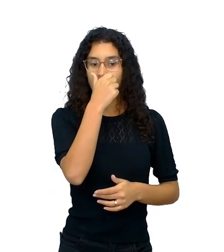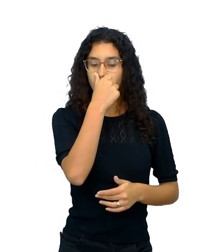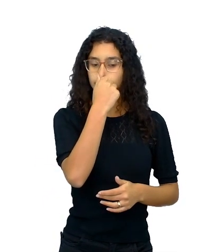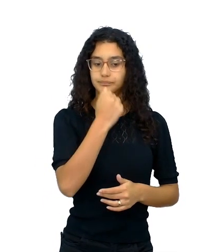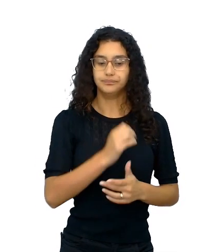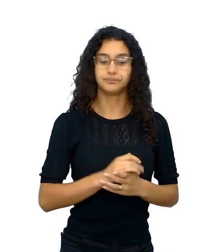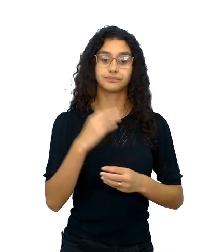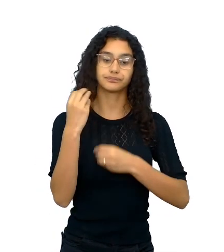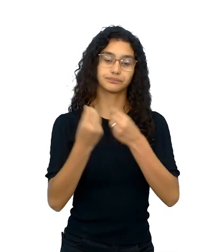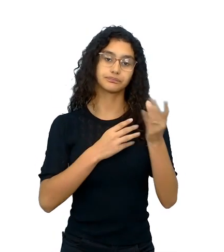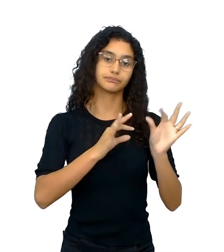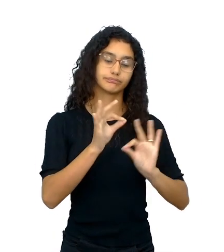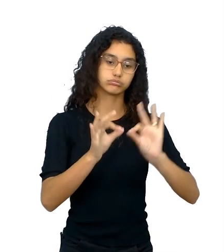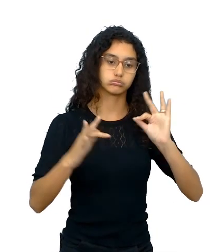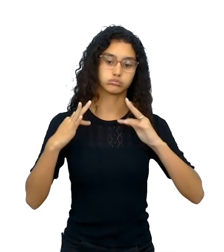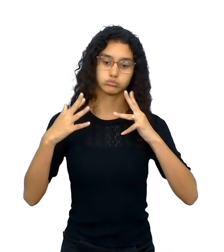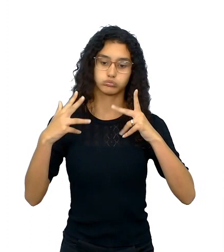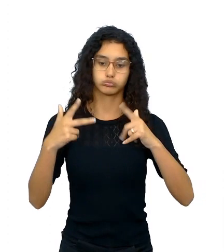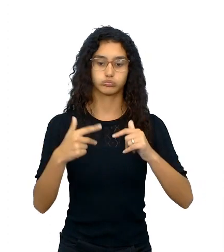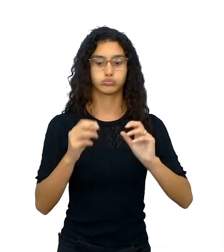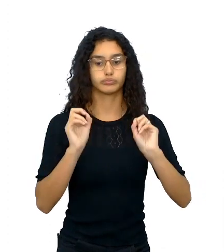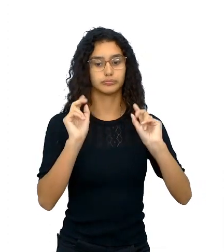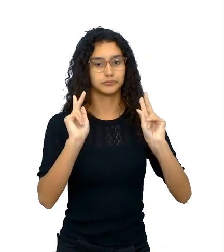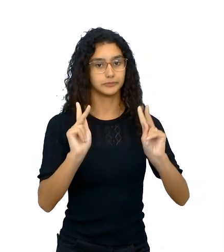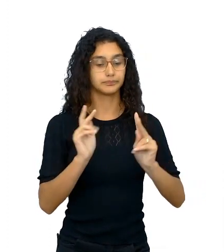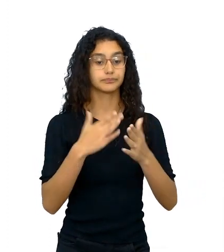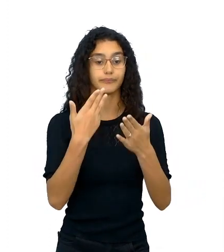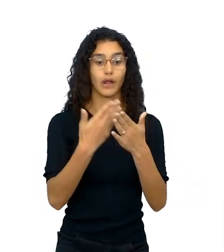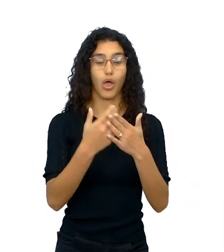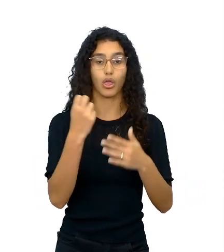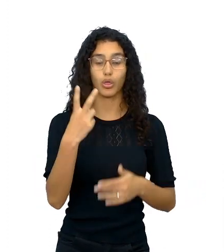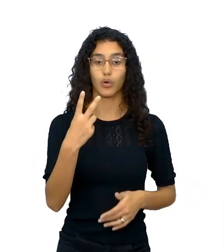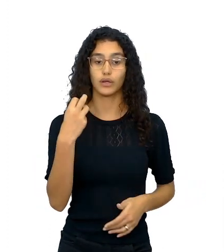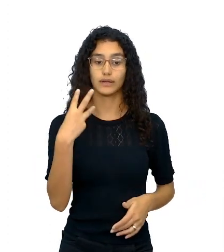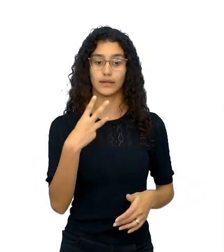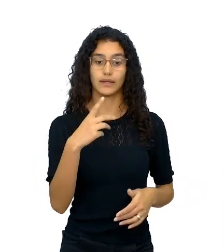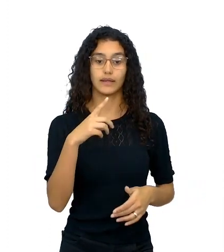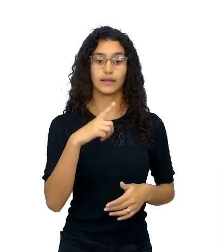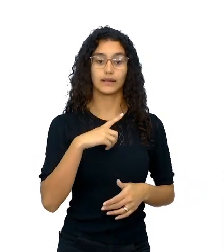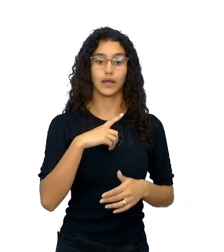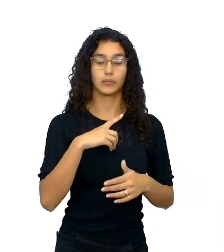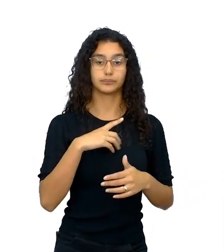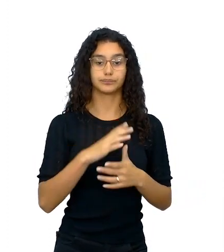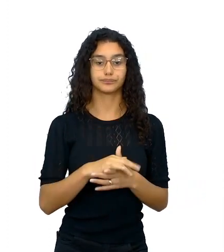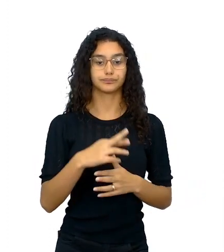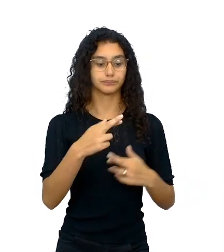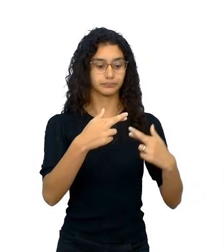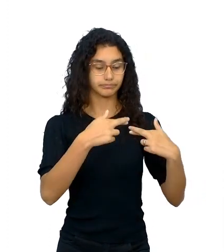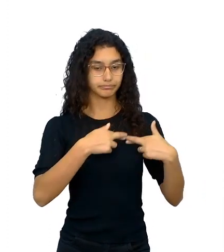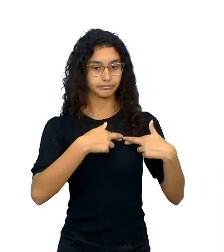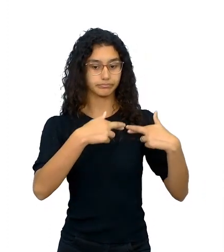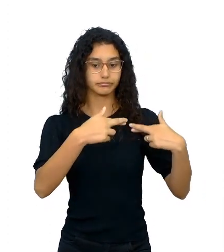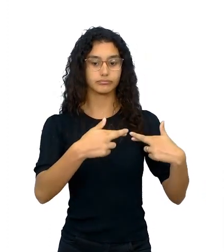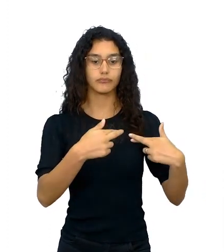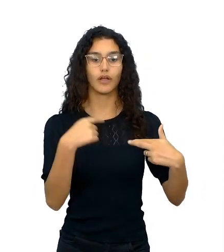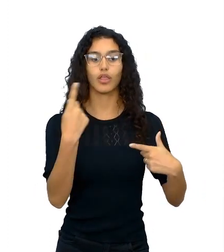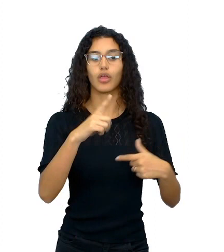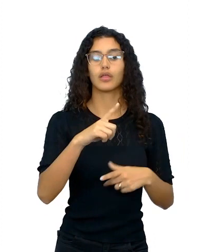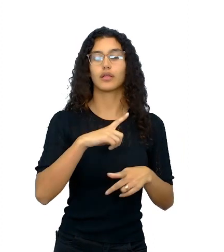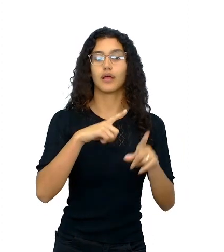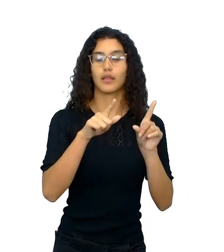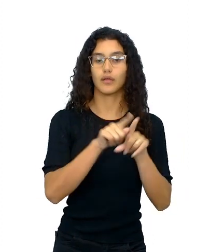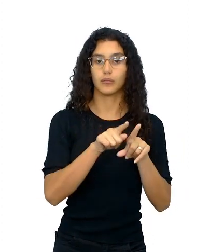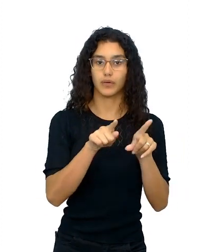como coordenar tudo isso. Tá? As aulas 2 e 3, as faces do romance, né, nós vamos ter